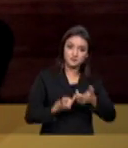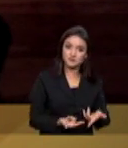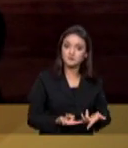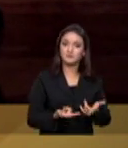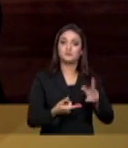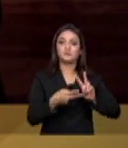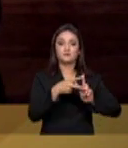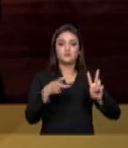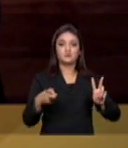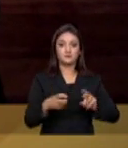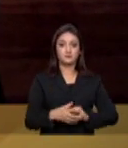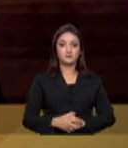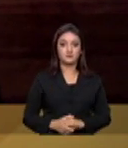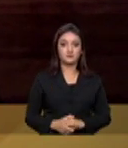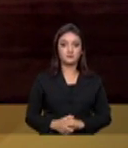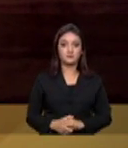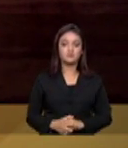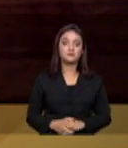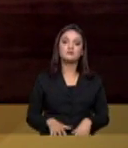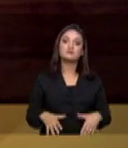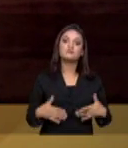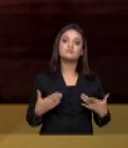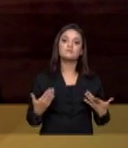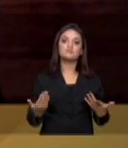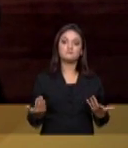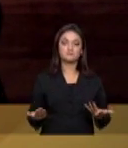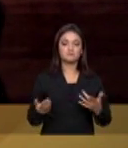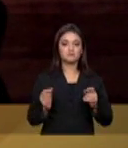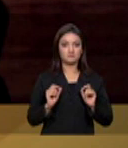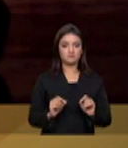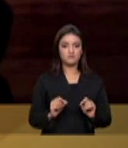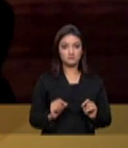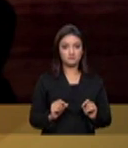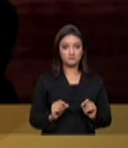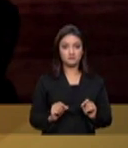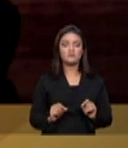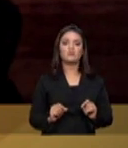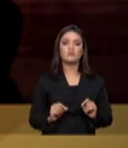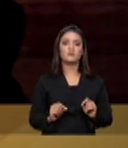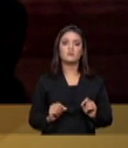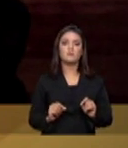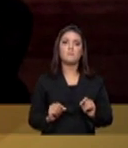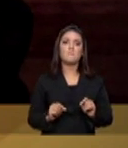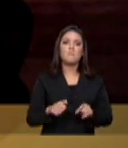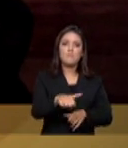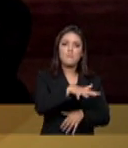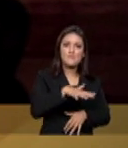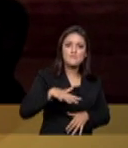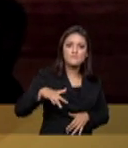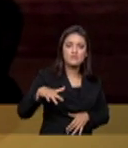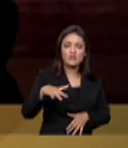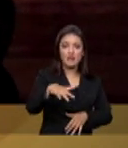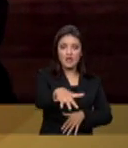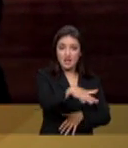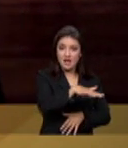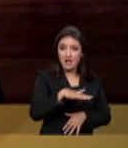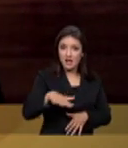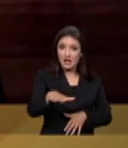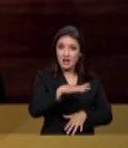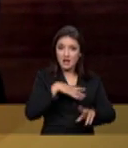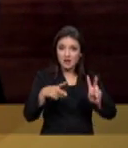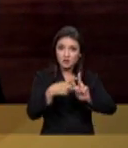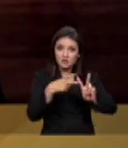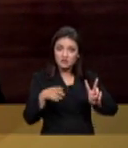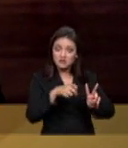dessa forma compreende-se que a cadeia dominial de determinada área por si só considerada